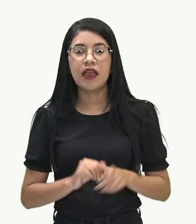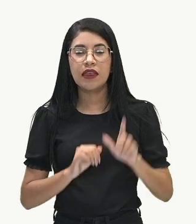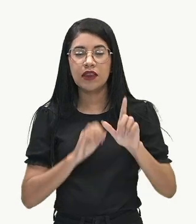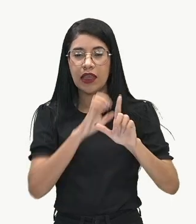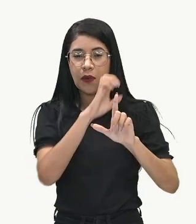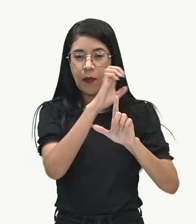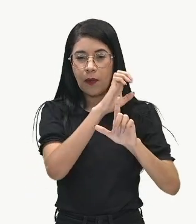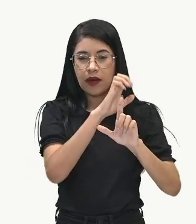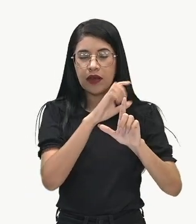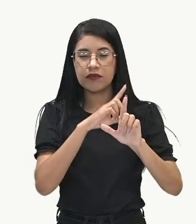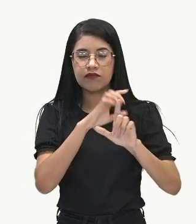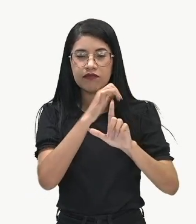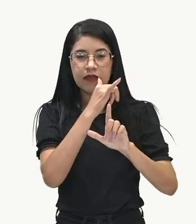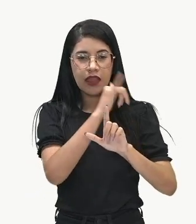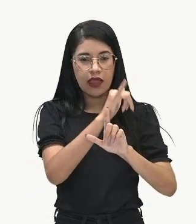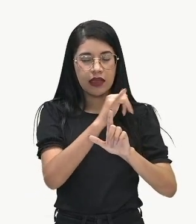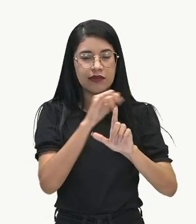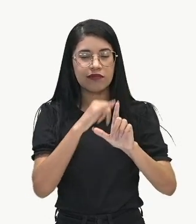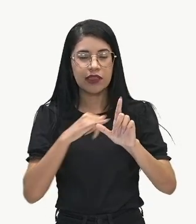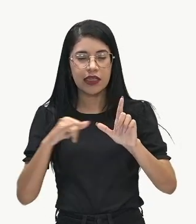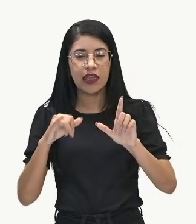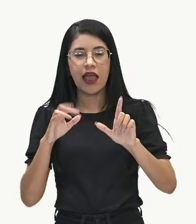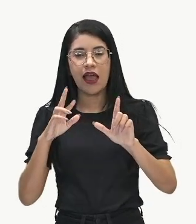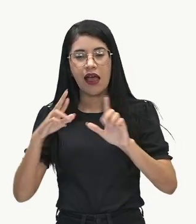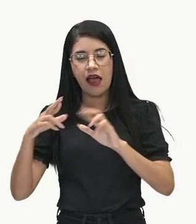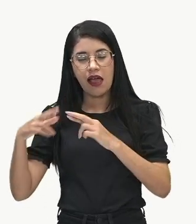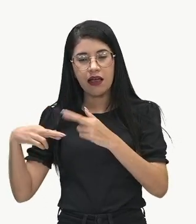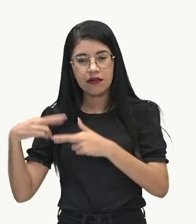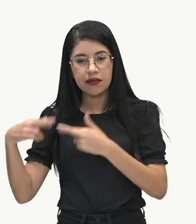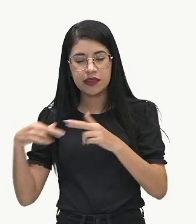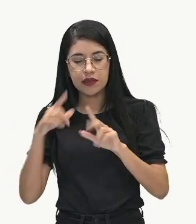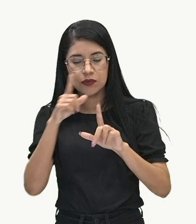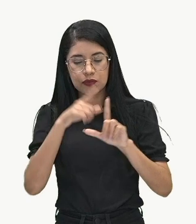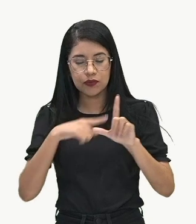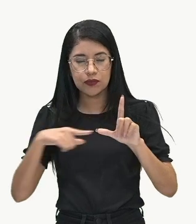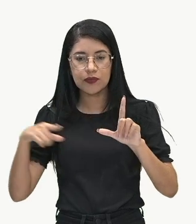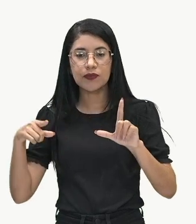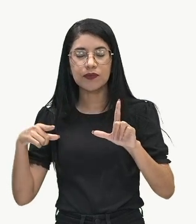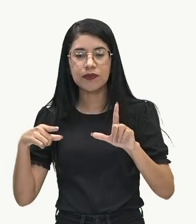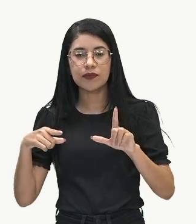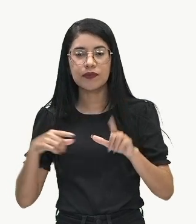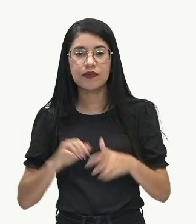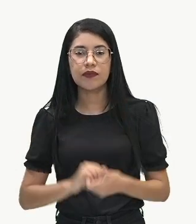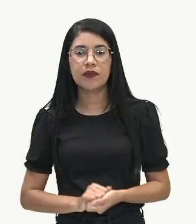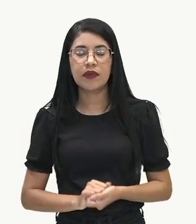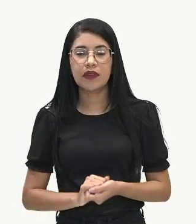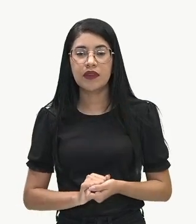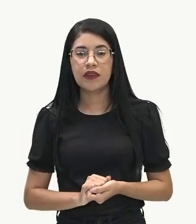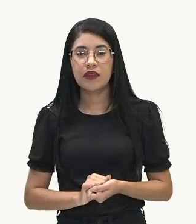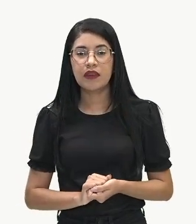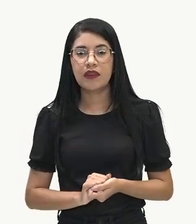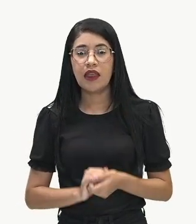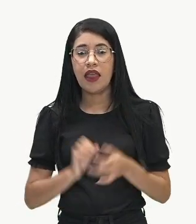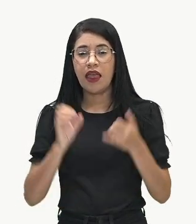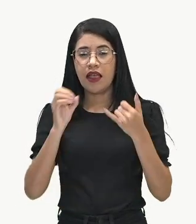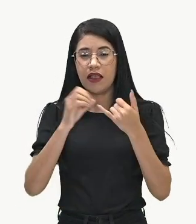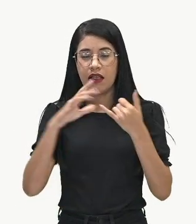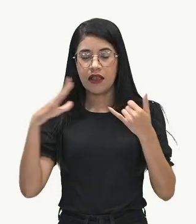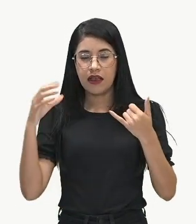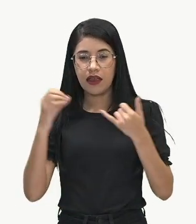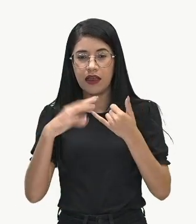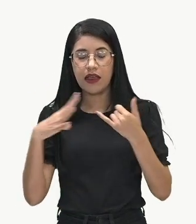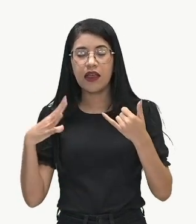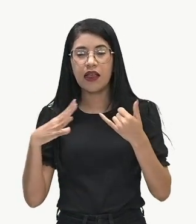aqui caminho da reação. Por ser exotérmico, o que nós teremos?